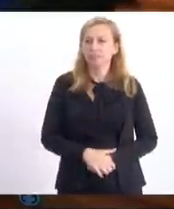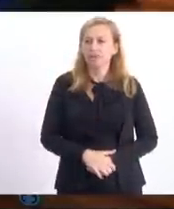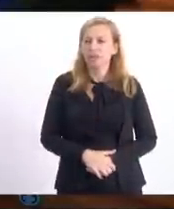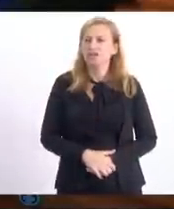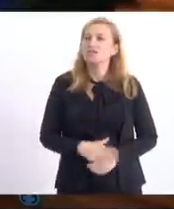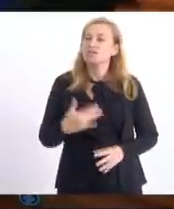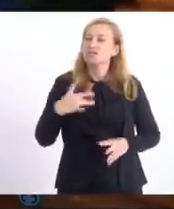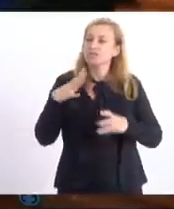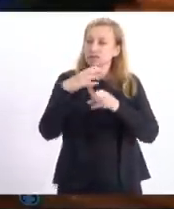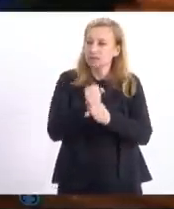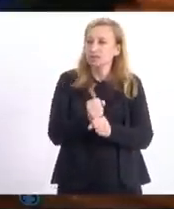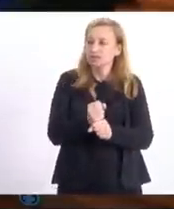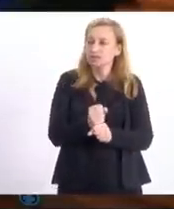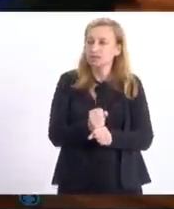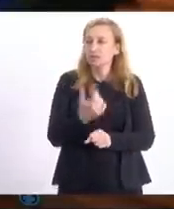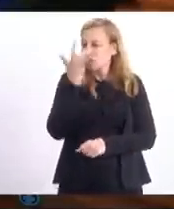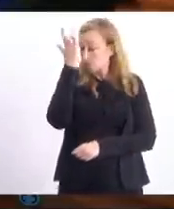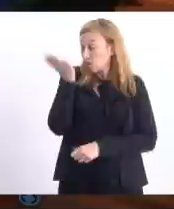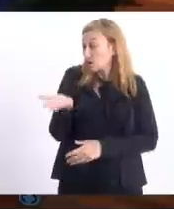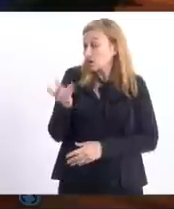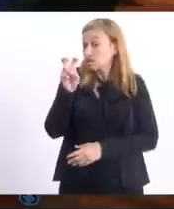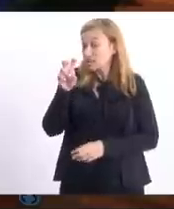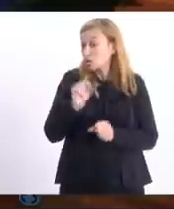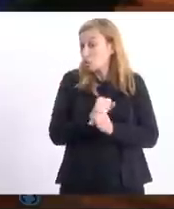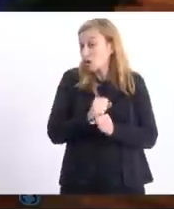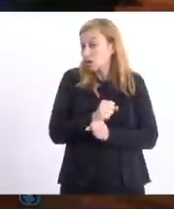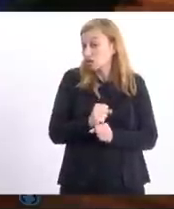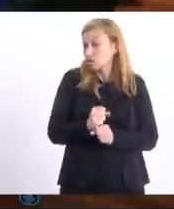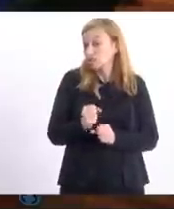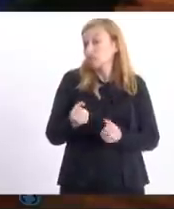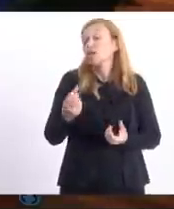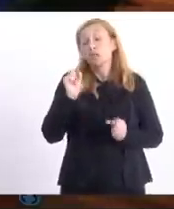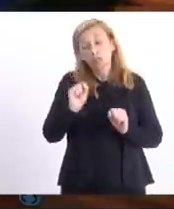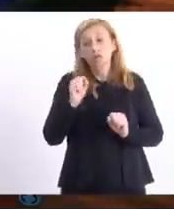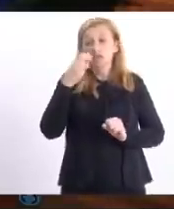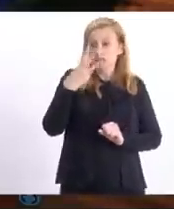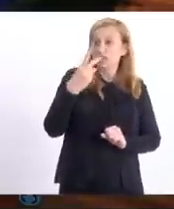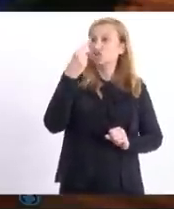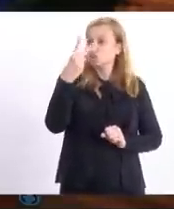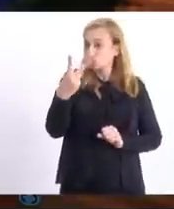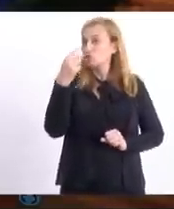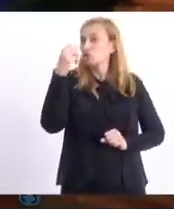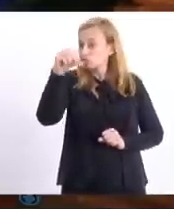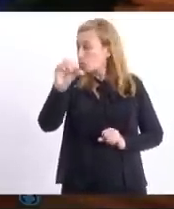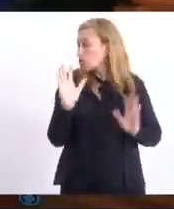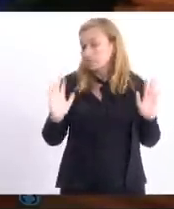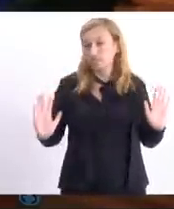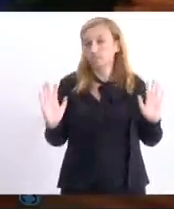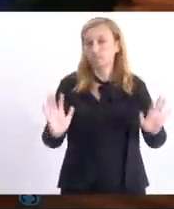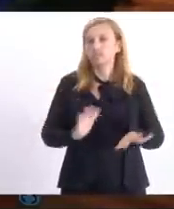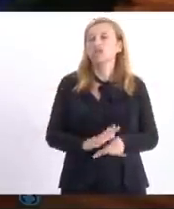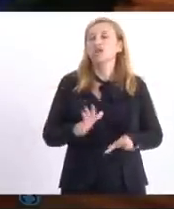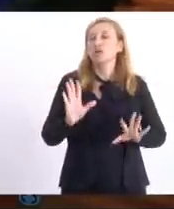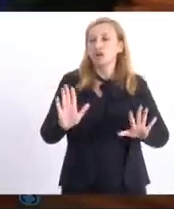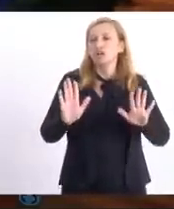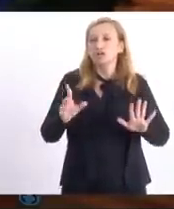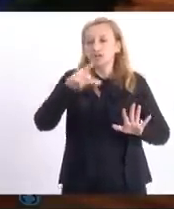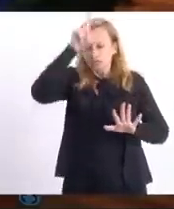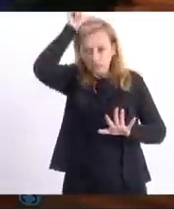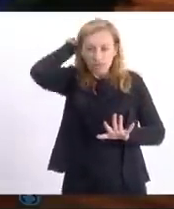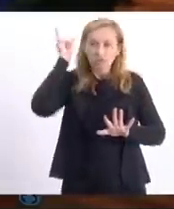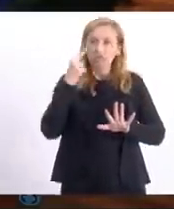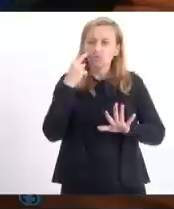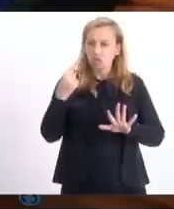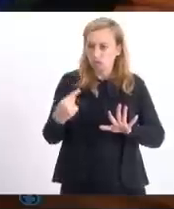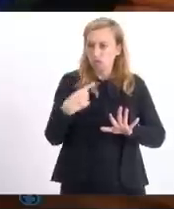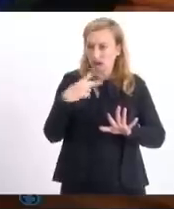as contas para dar mais fácil com 5 anos. Luiz, mas pode ser com 3, com 2, com 9, enfim. Deixa eu ser bem prático, é